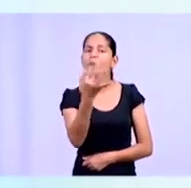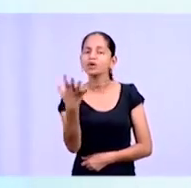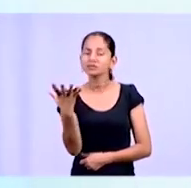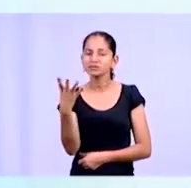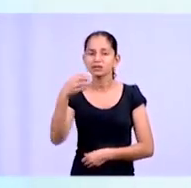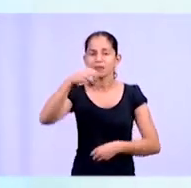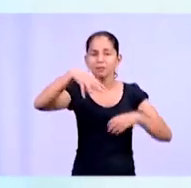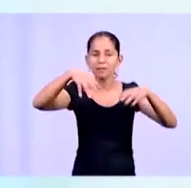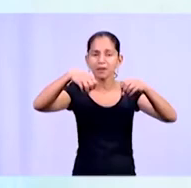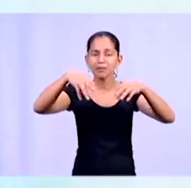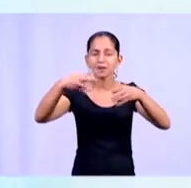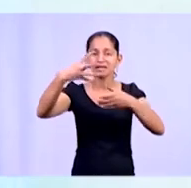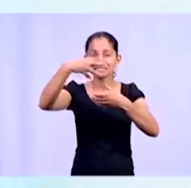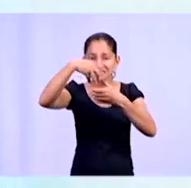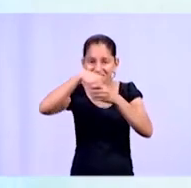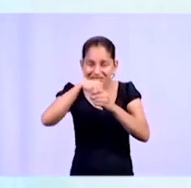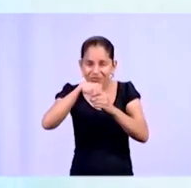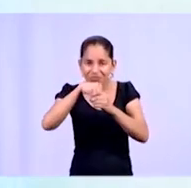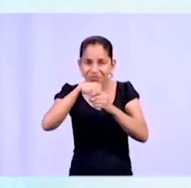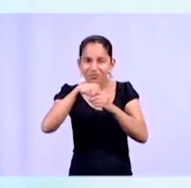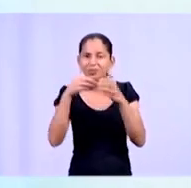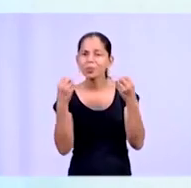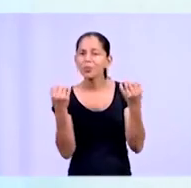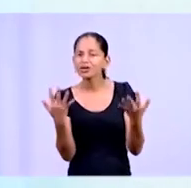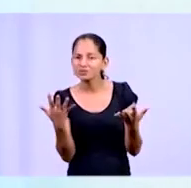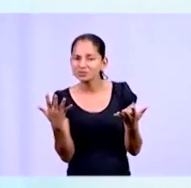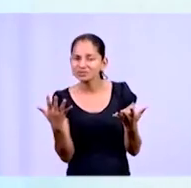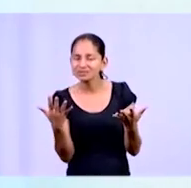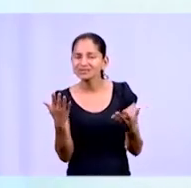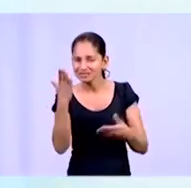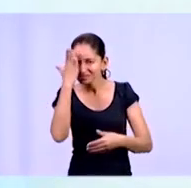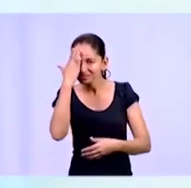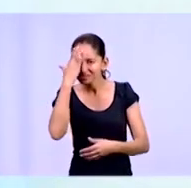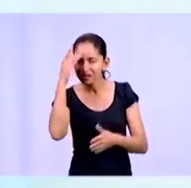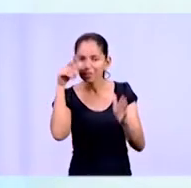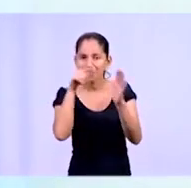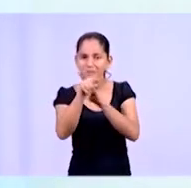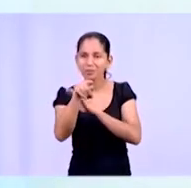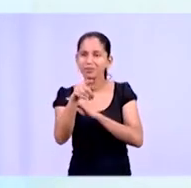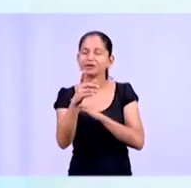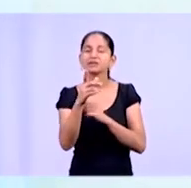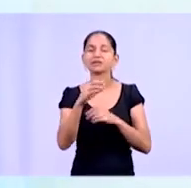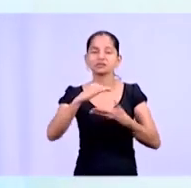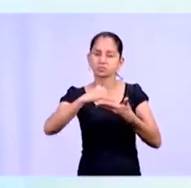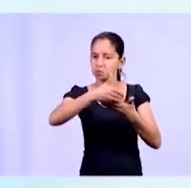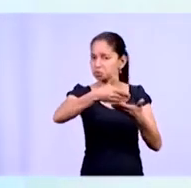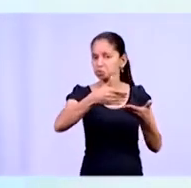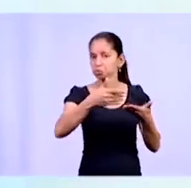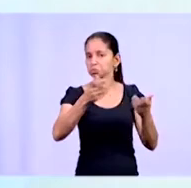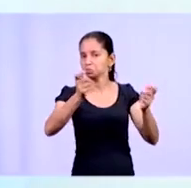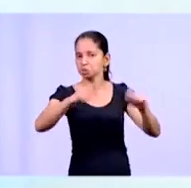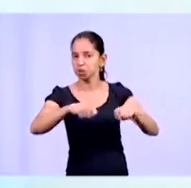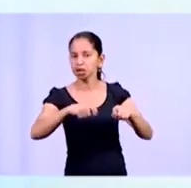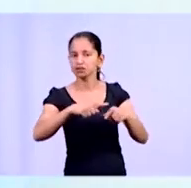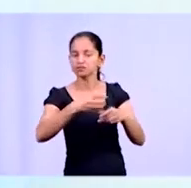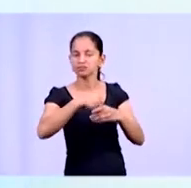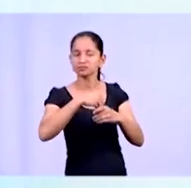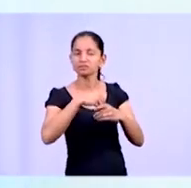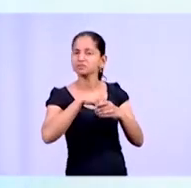quantas lâmpadas tem no processador i7, gente? É um processador que fica dentro desse notebook aqui, né? E que